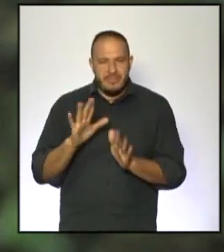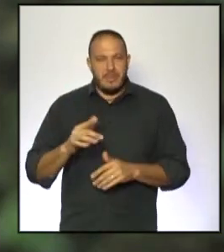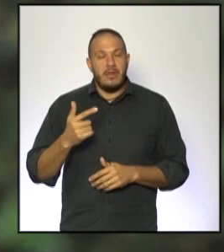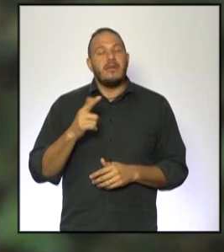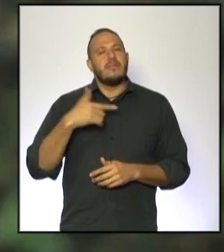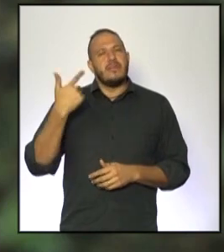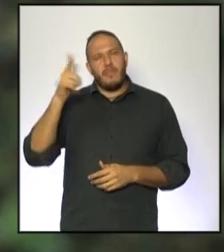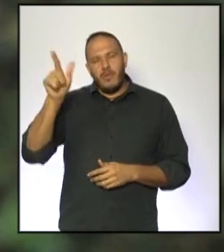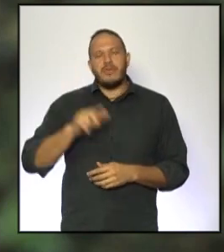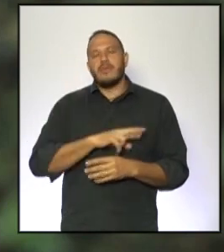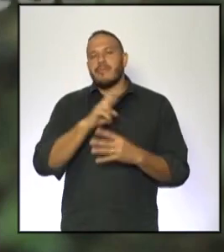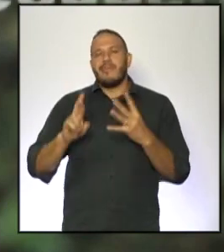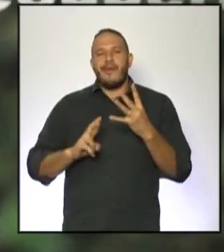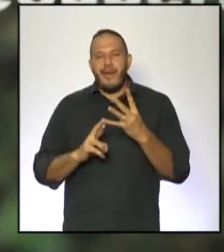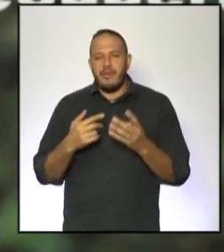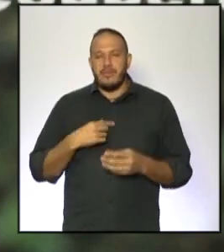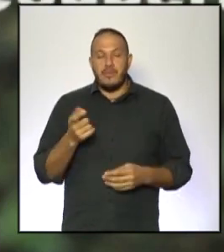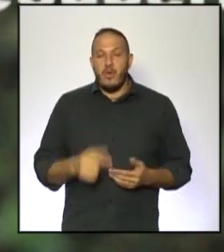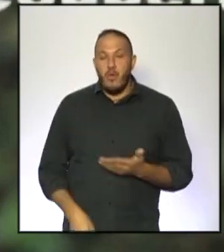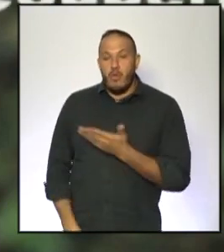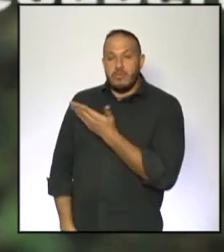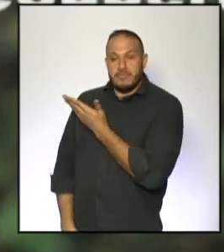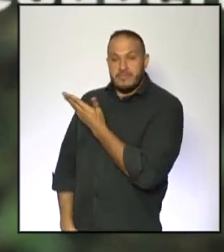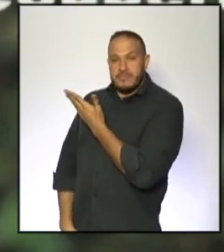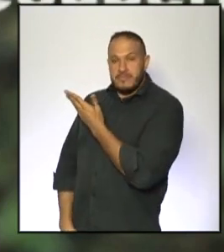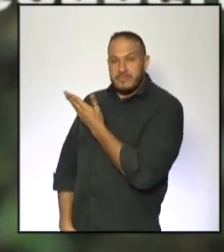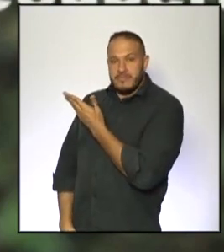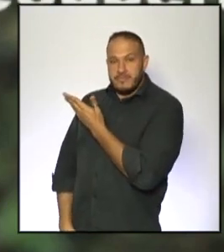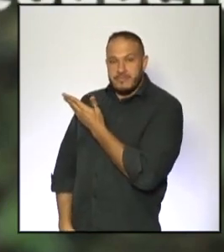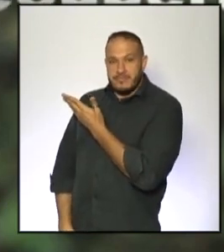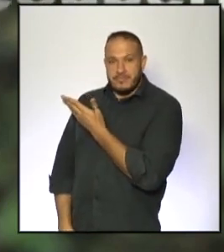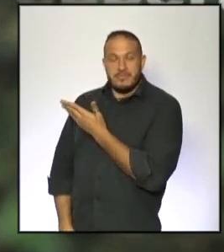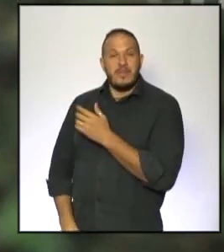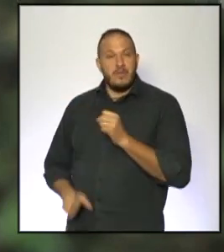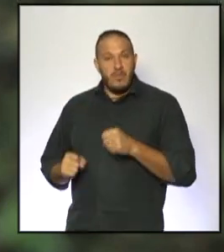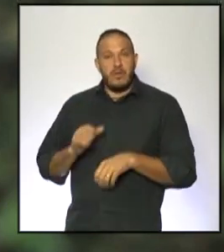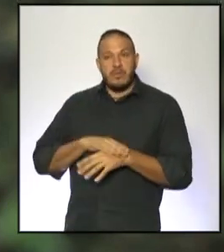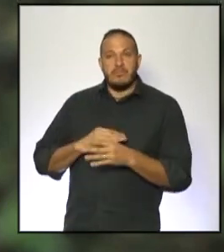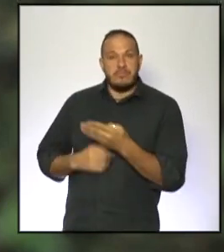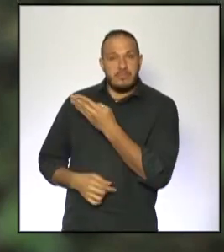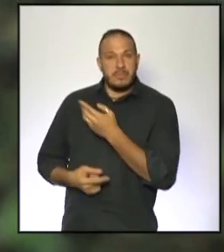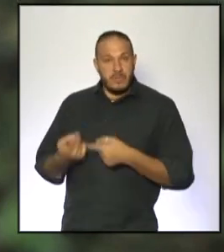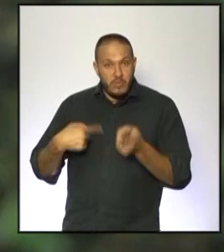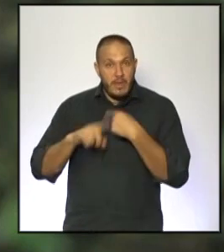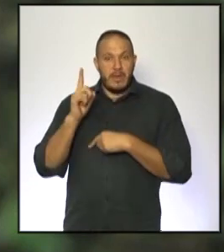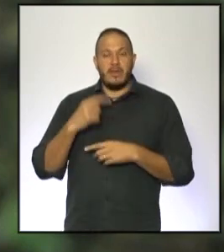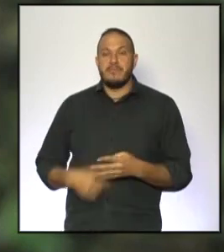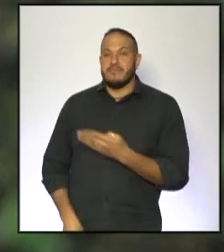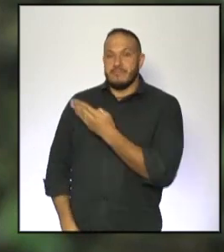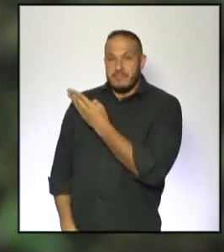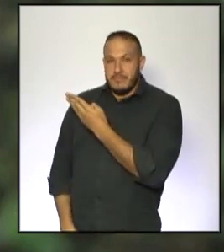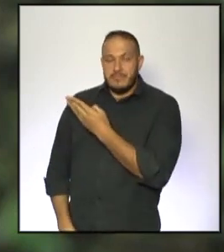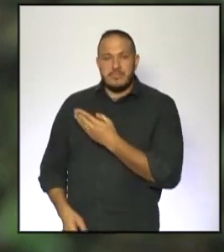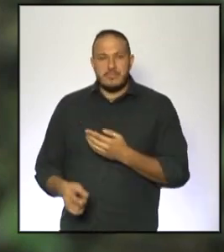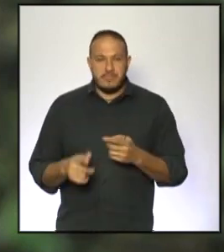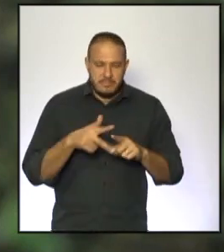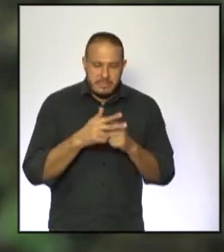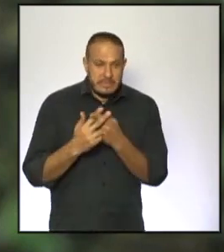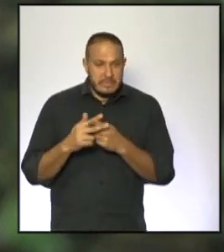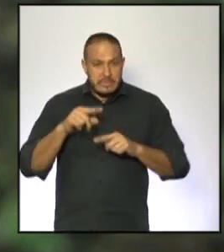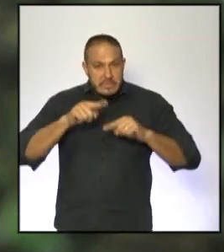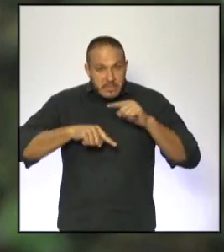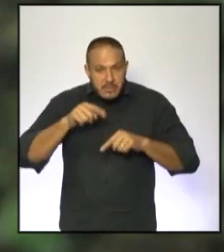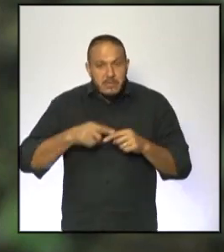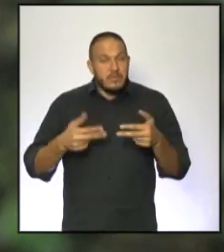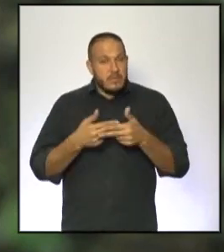têm surgido, como por exemplo o R de recuperar. Esse instiga as pessoas a restaurarem seus itens